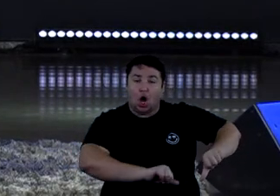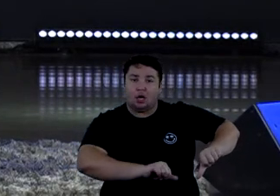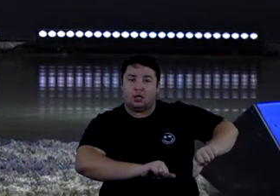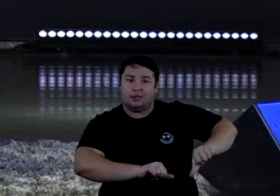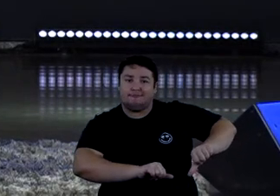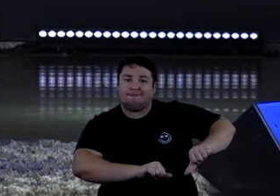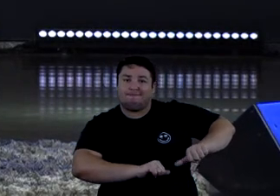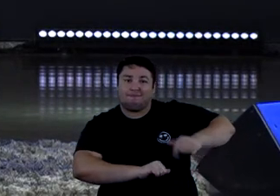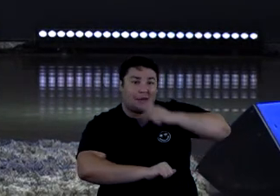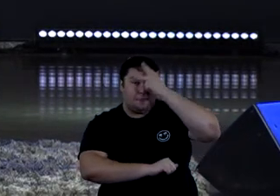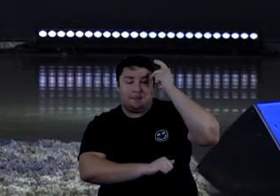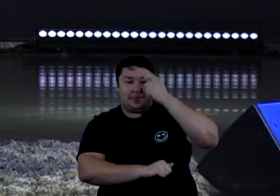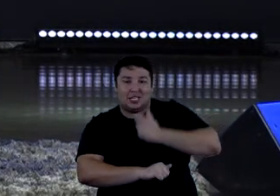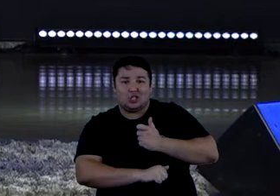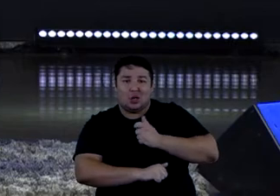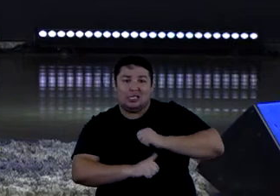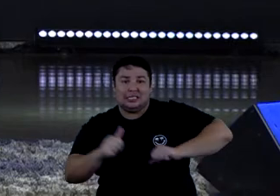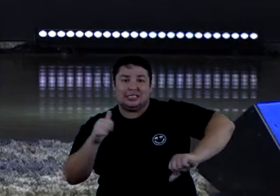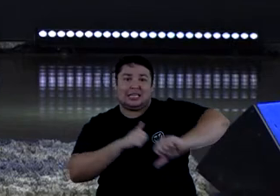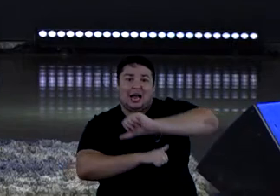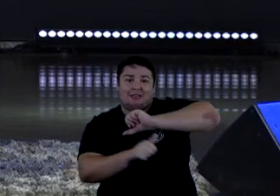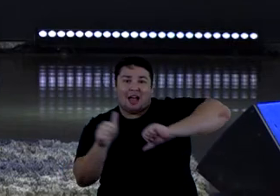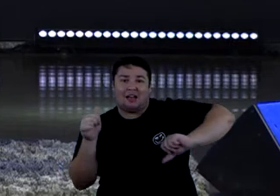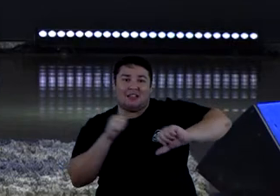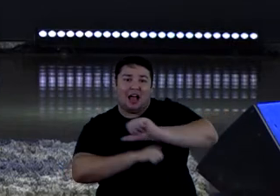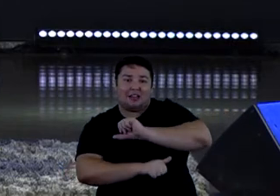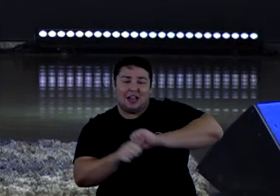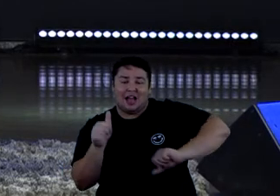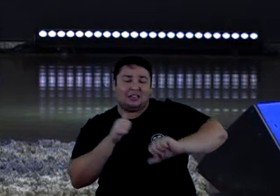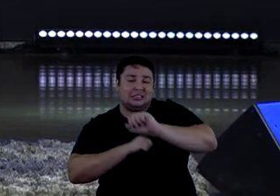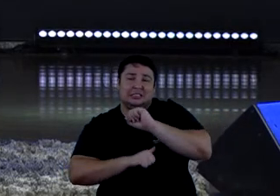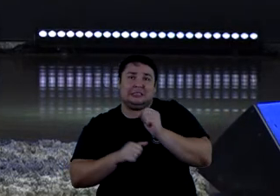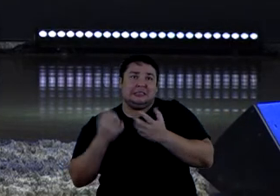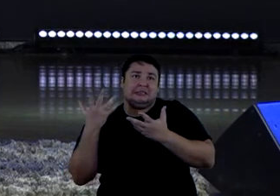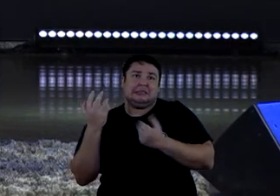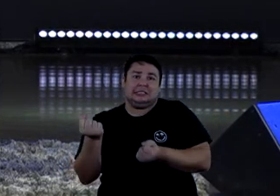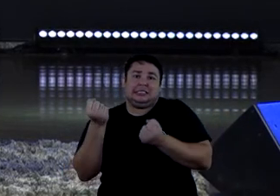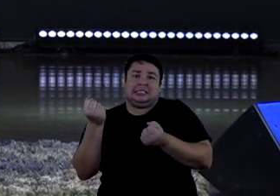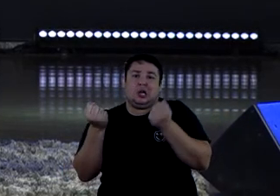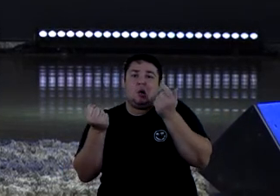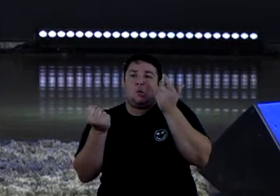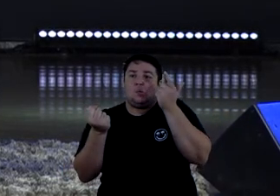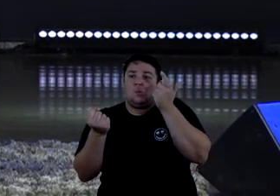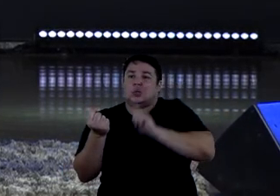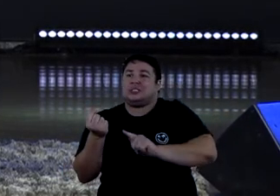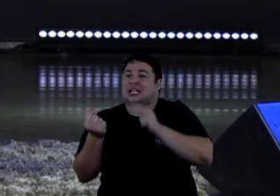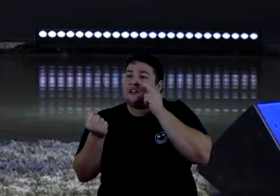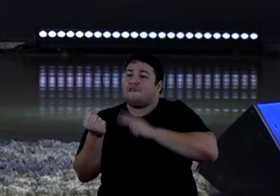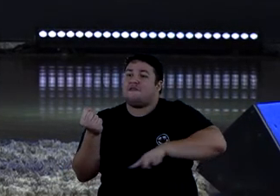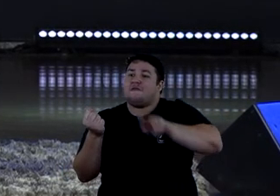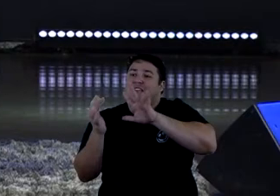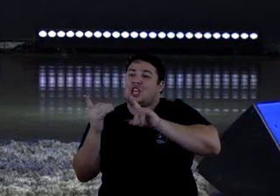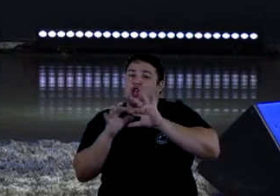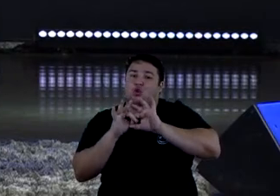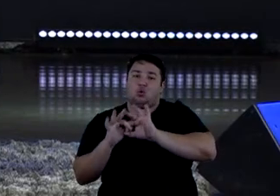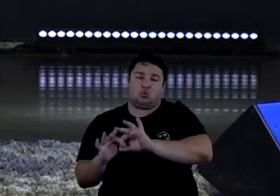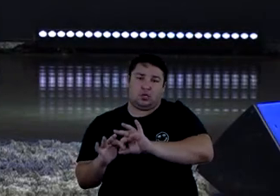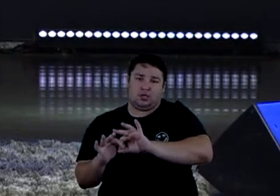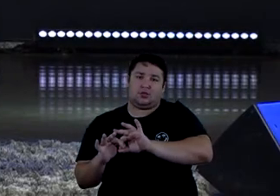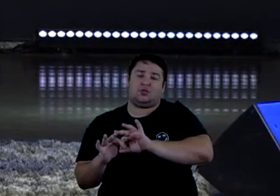Uma pessoa que está sendo transformada, ela não se conforma, ela consegue enxergar todo esse contexto.